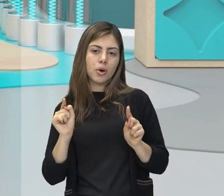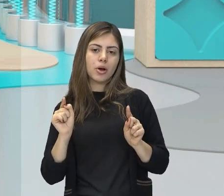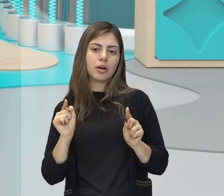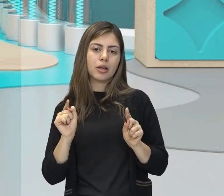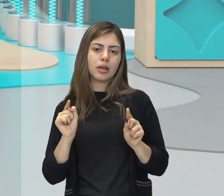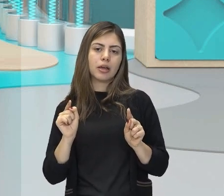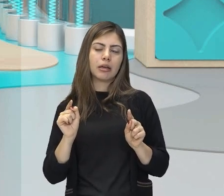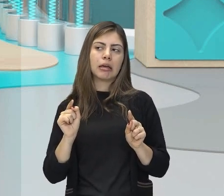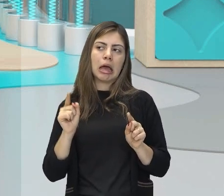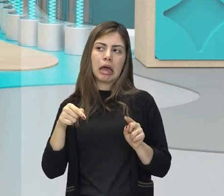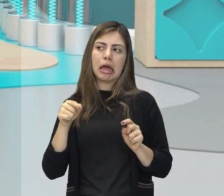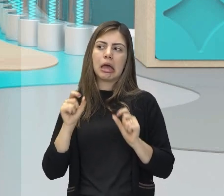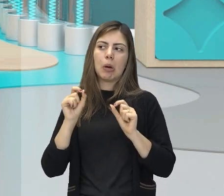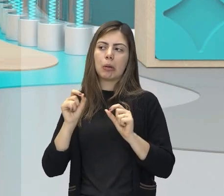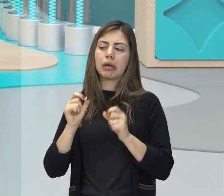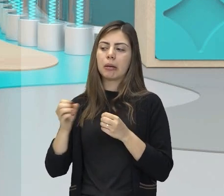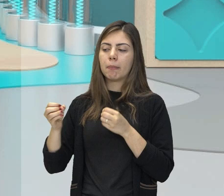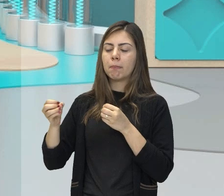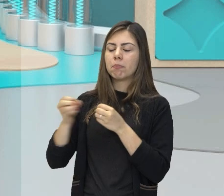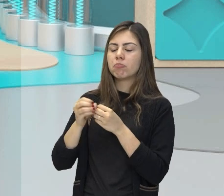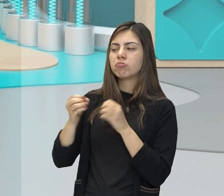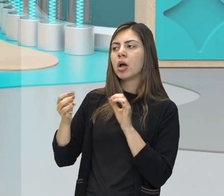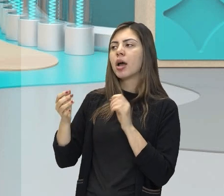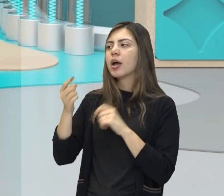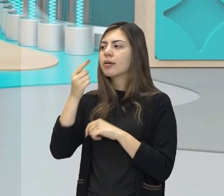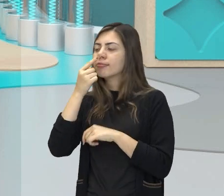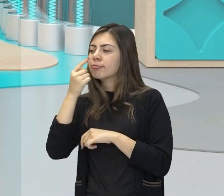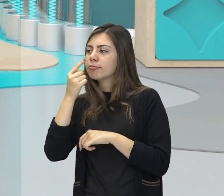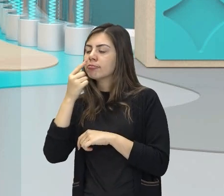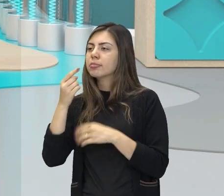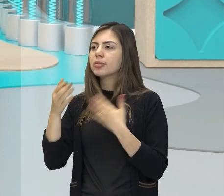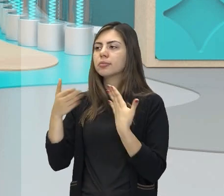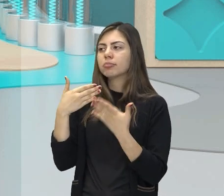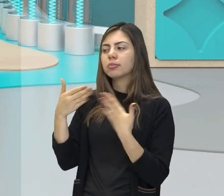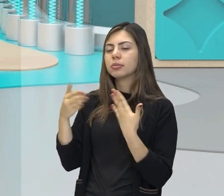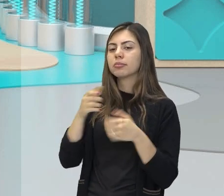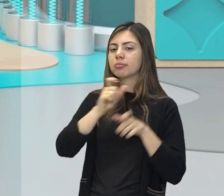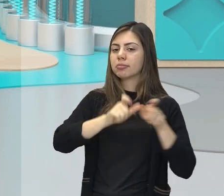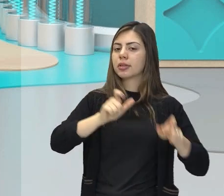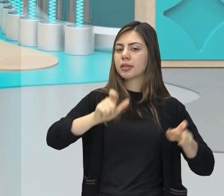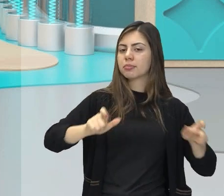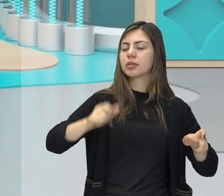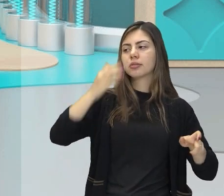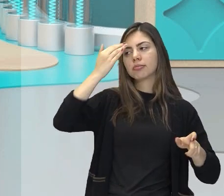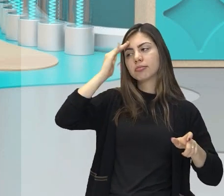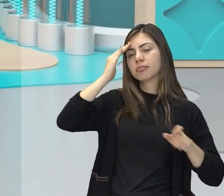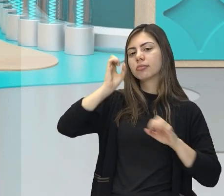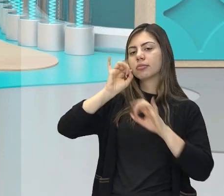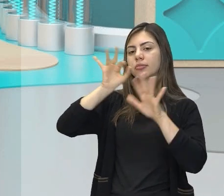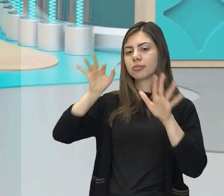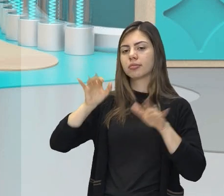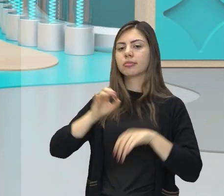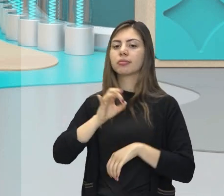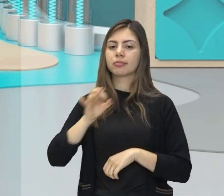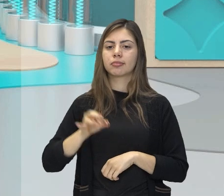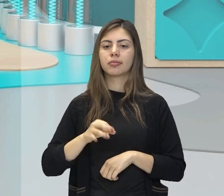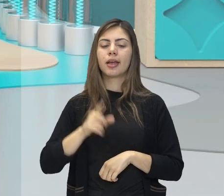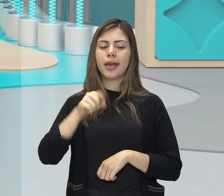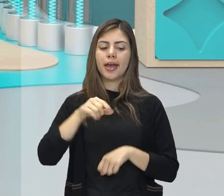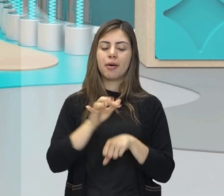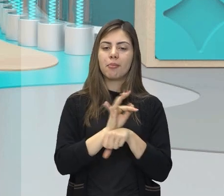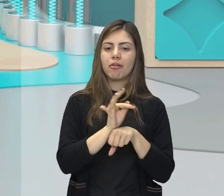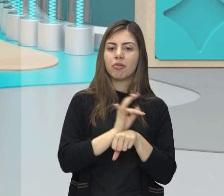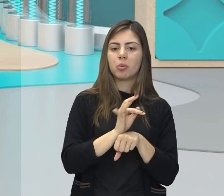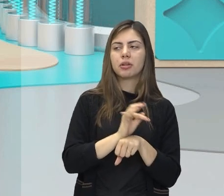que distancia e que usa uma linguagem que as pessoas não compreendem. Não, é a formalidade que é acessível,